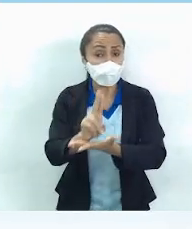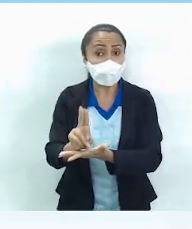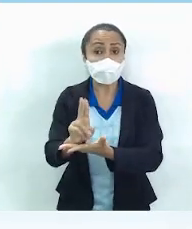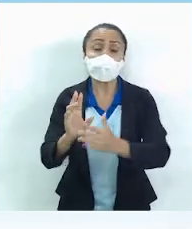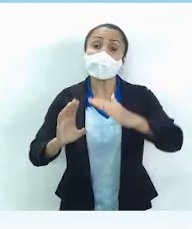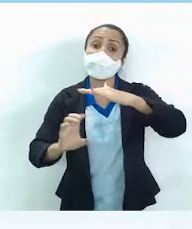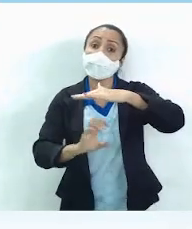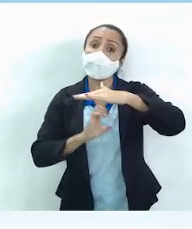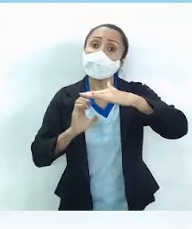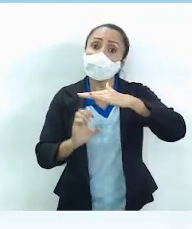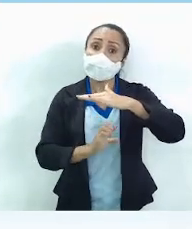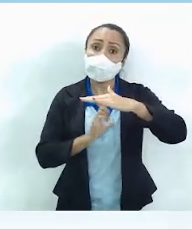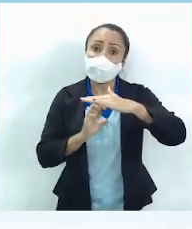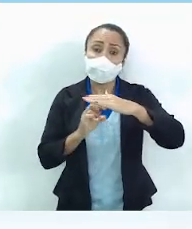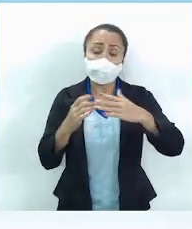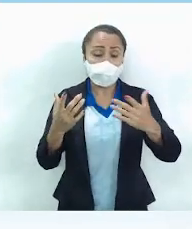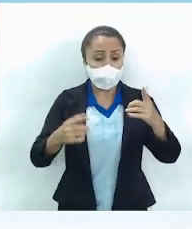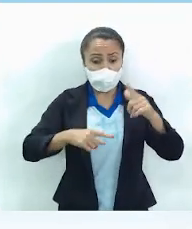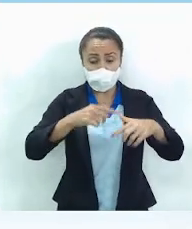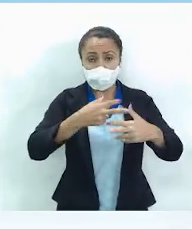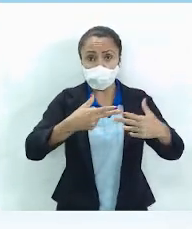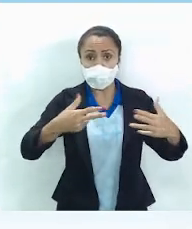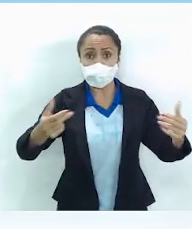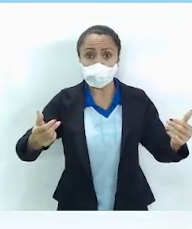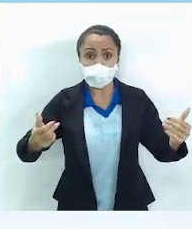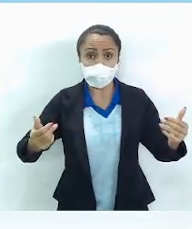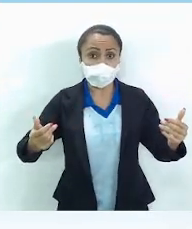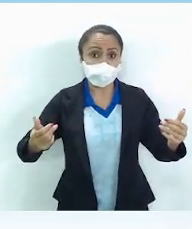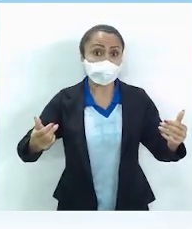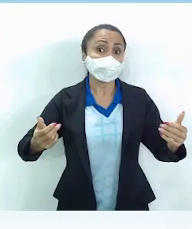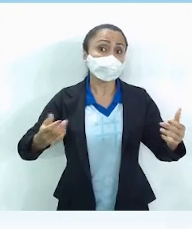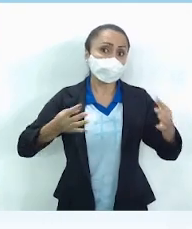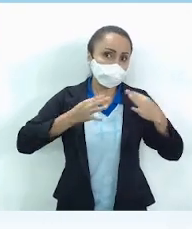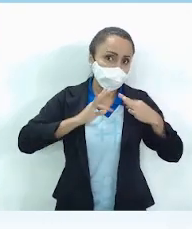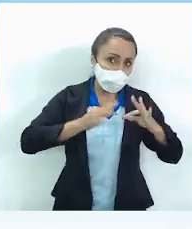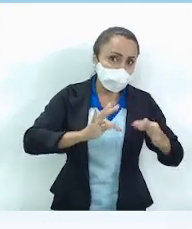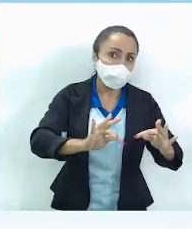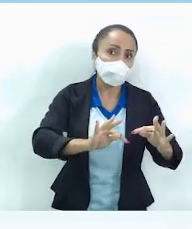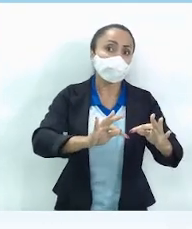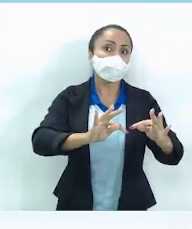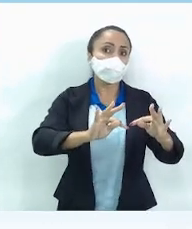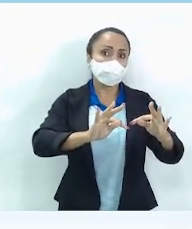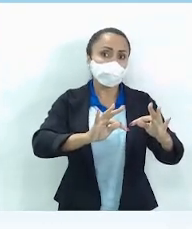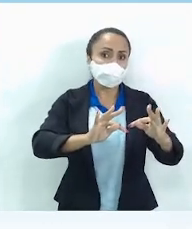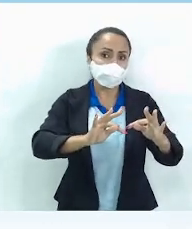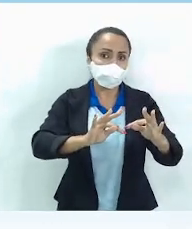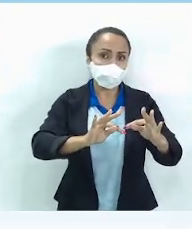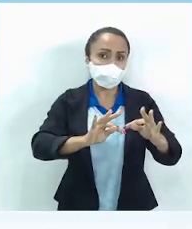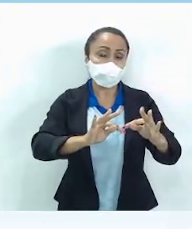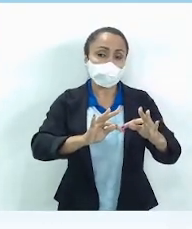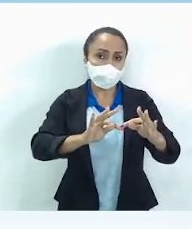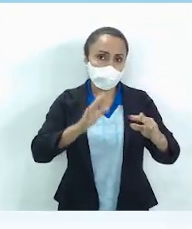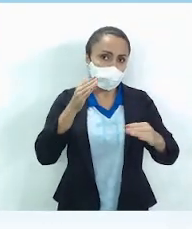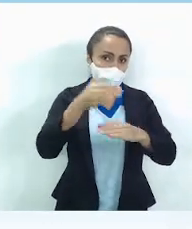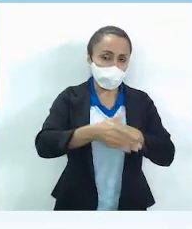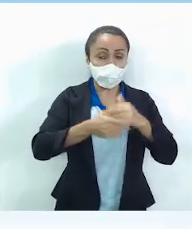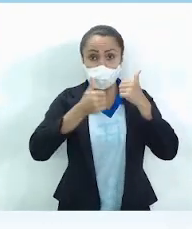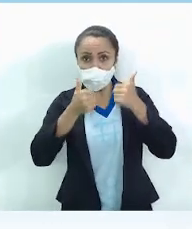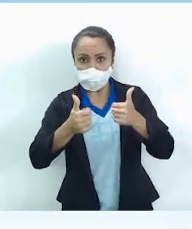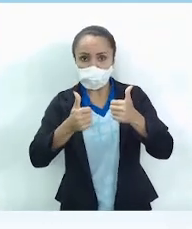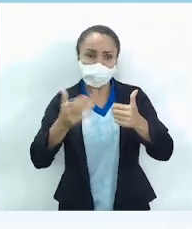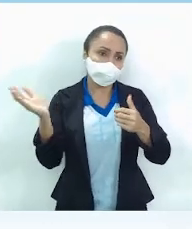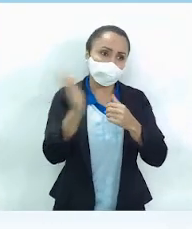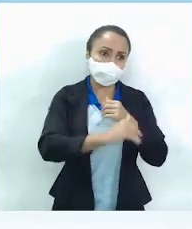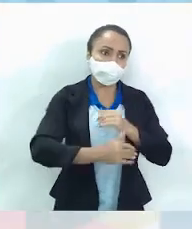empresas de produtos altamente tecnológicos, mão de obra altamente especializada. Beleza?